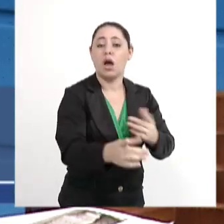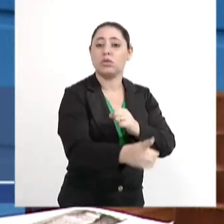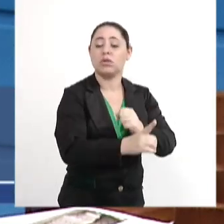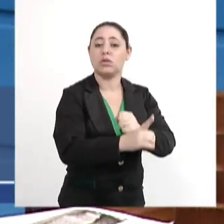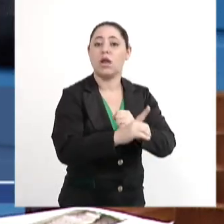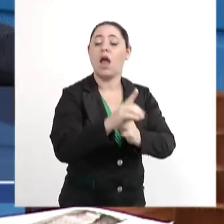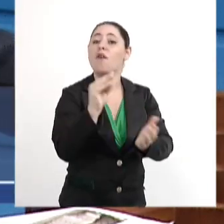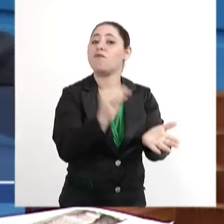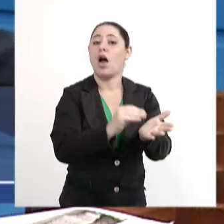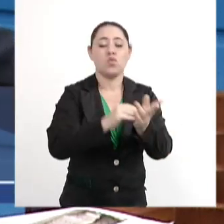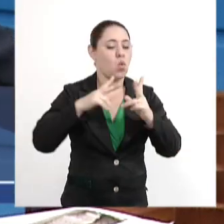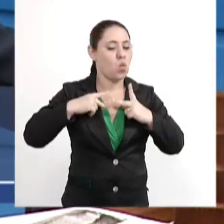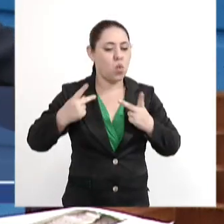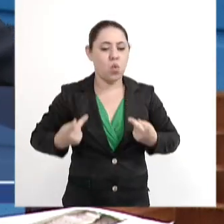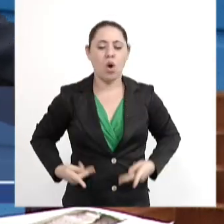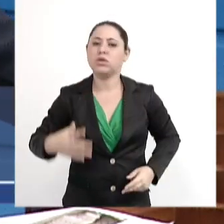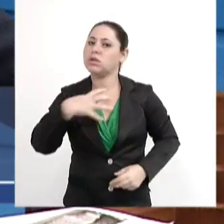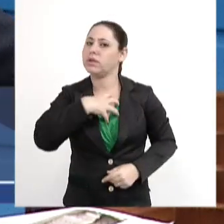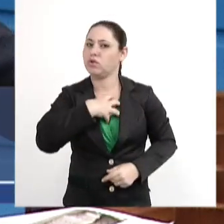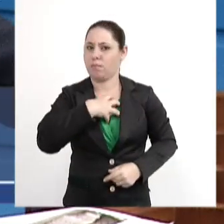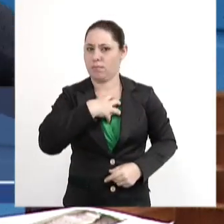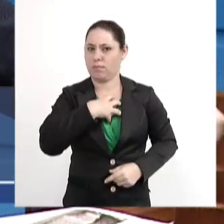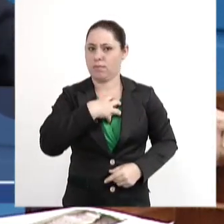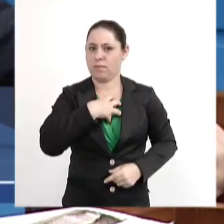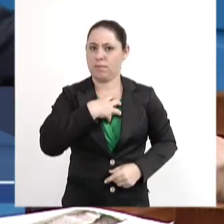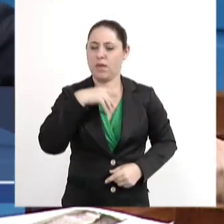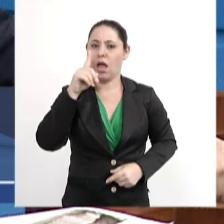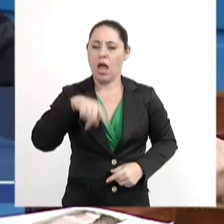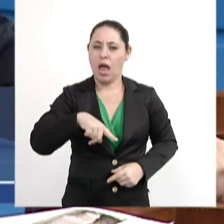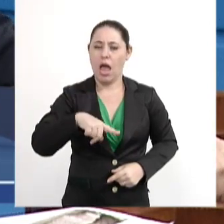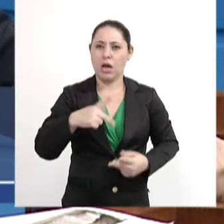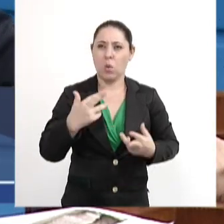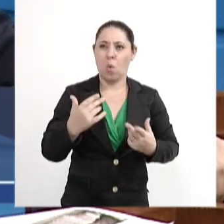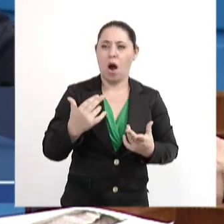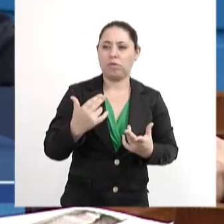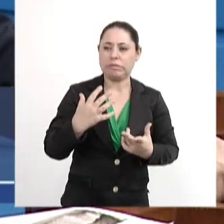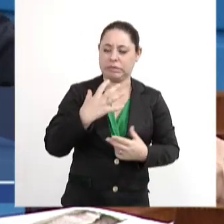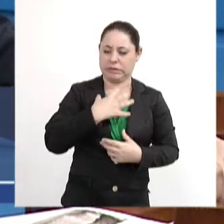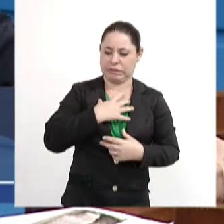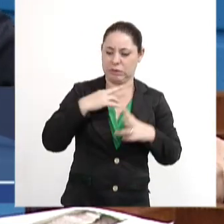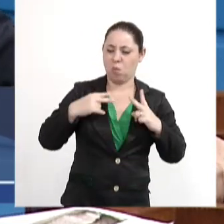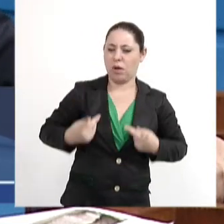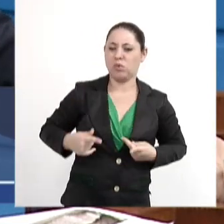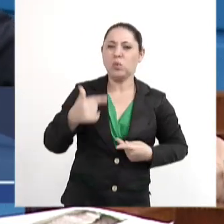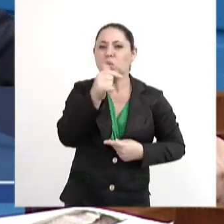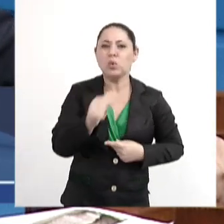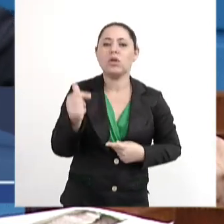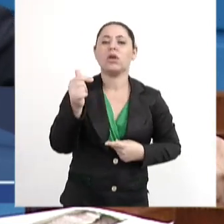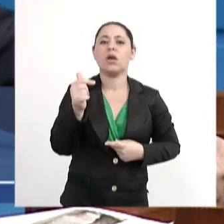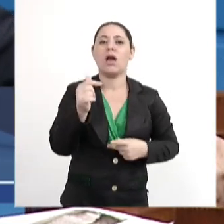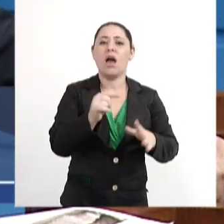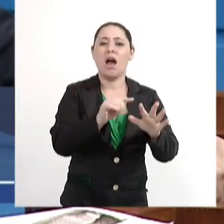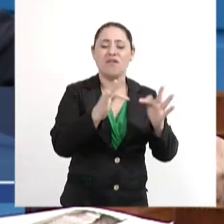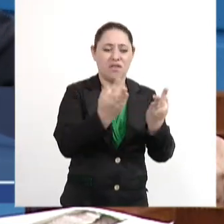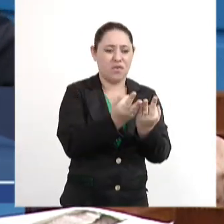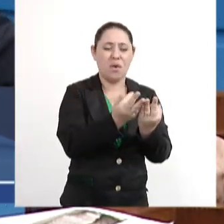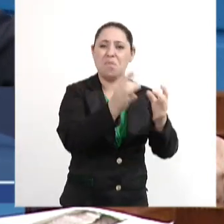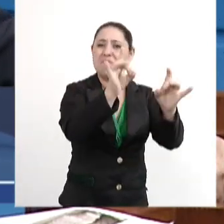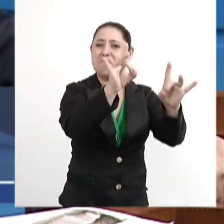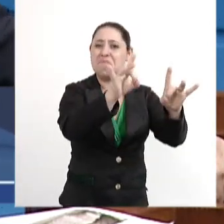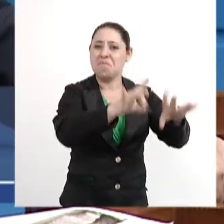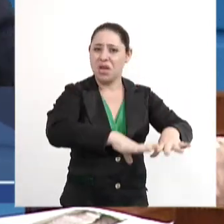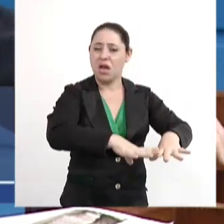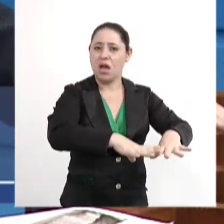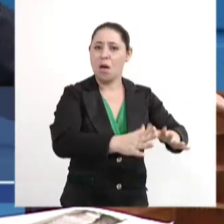de humanidade, né? É uma desumanidade deixar essas famílias nessa situação